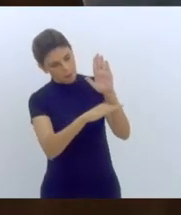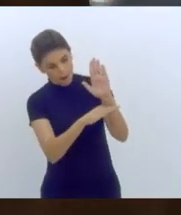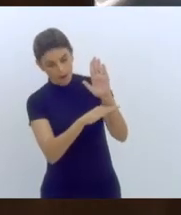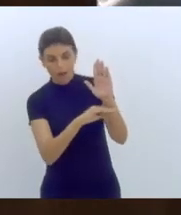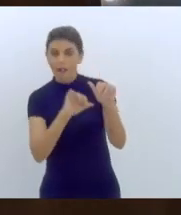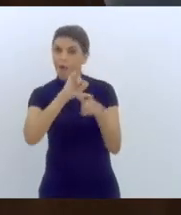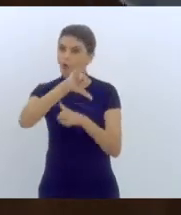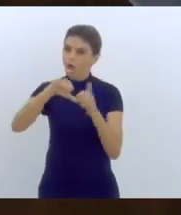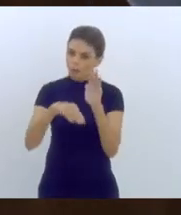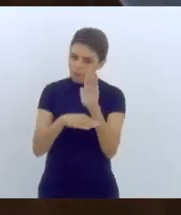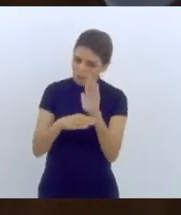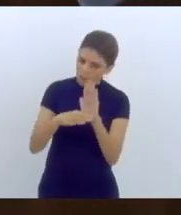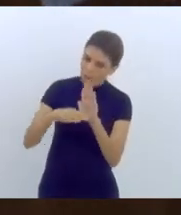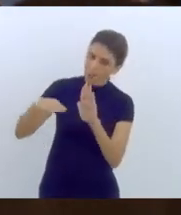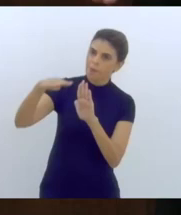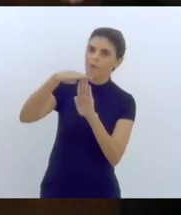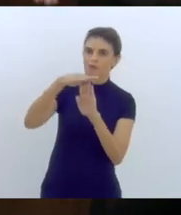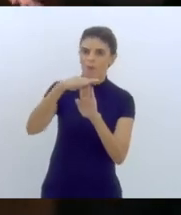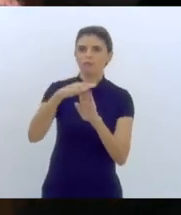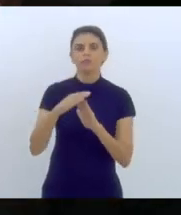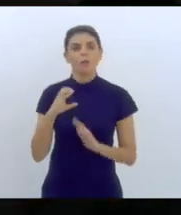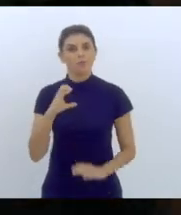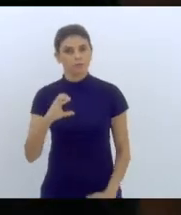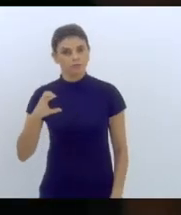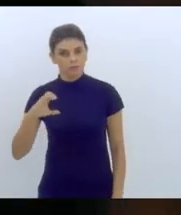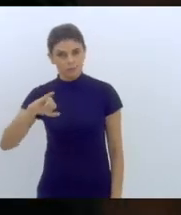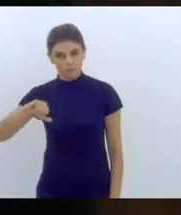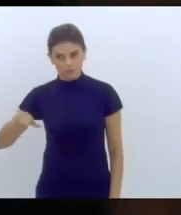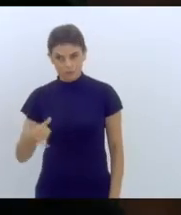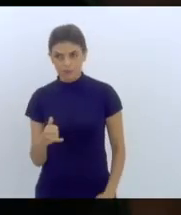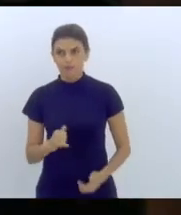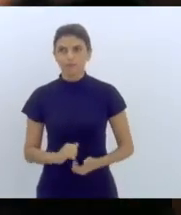vamos exarar o parecer pela CCJ.